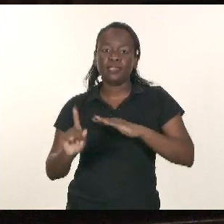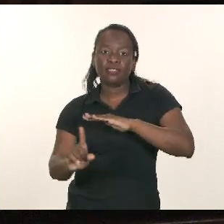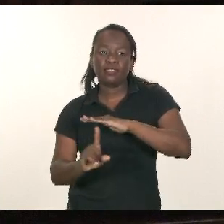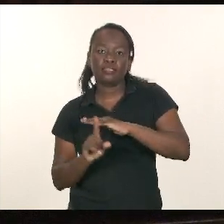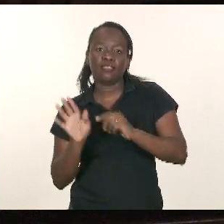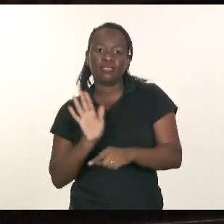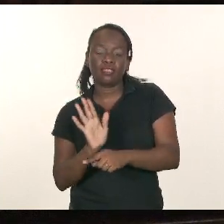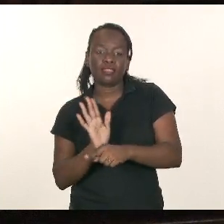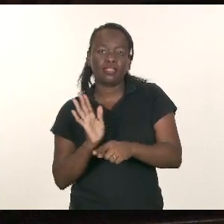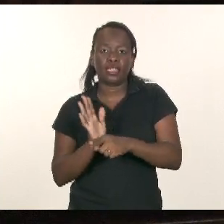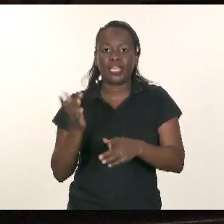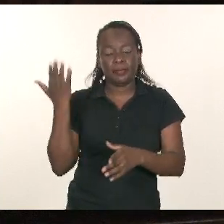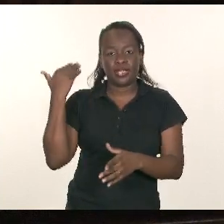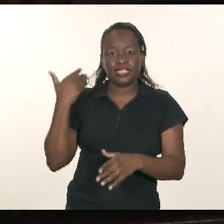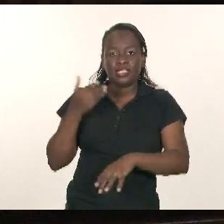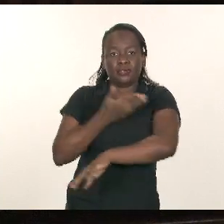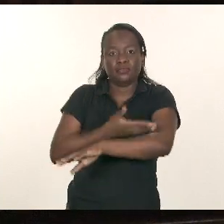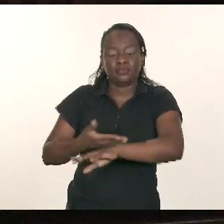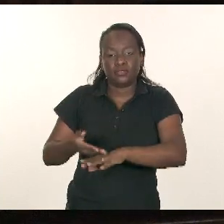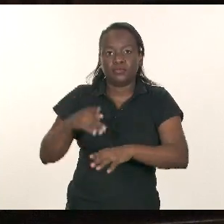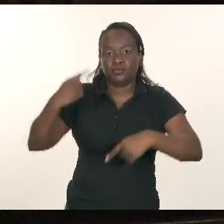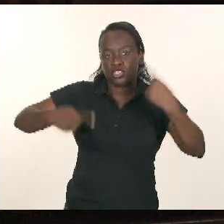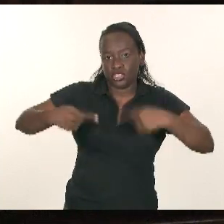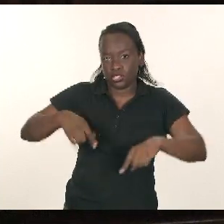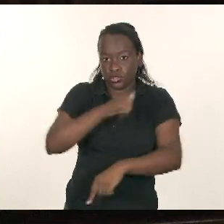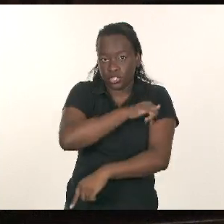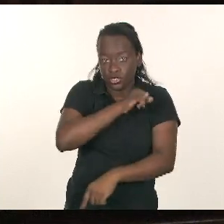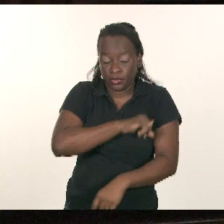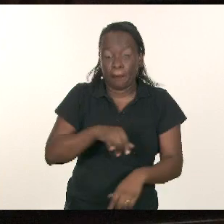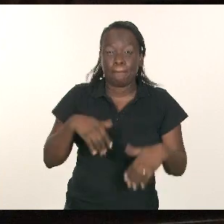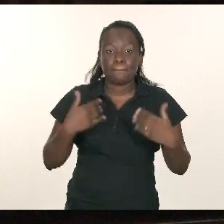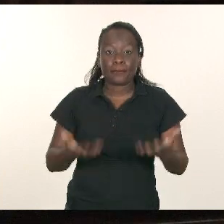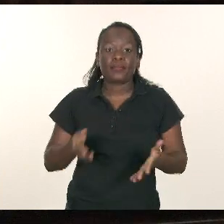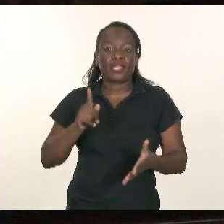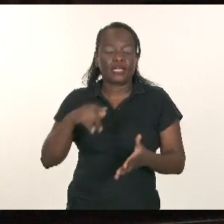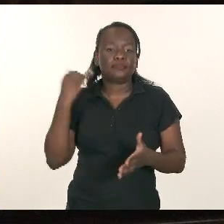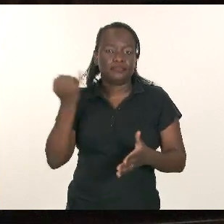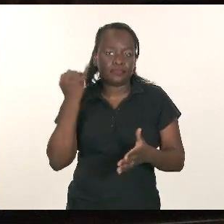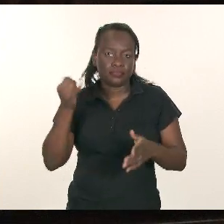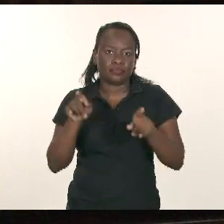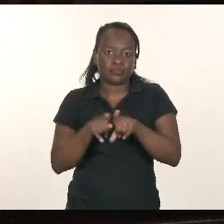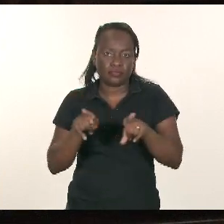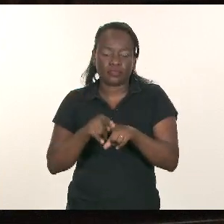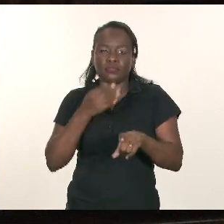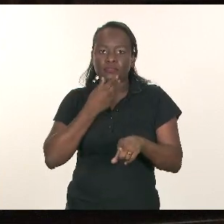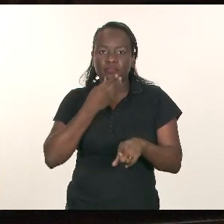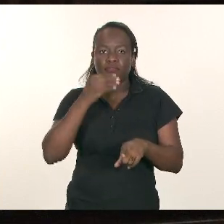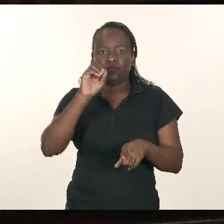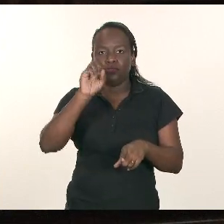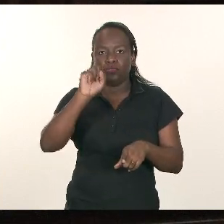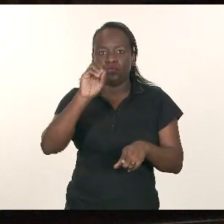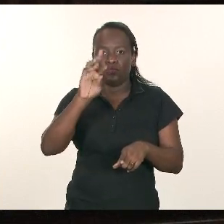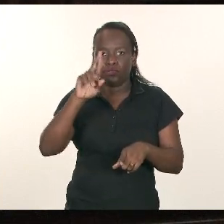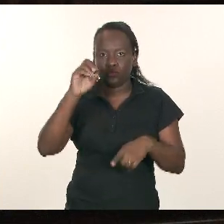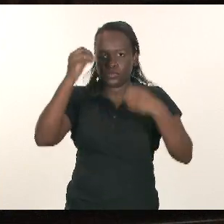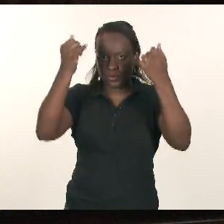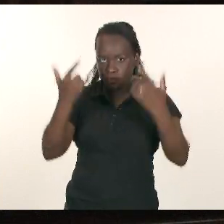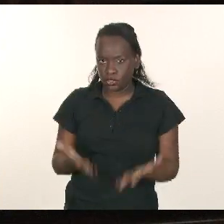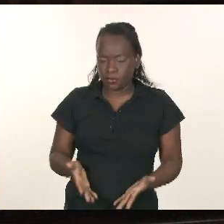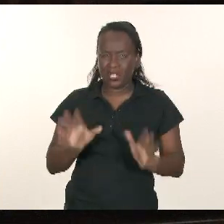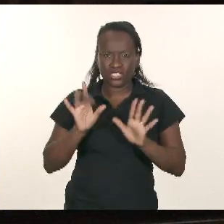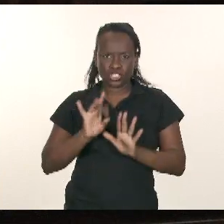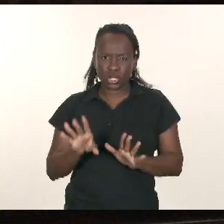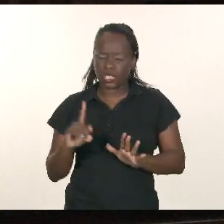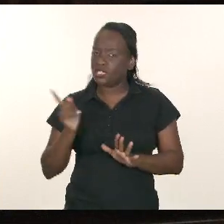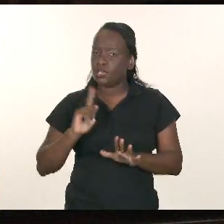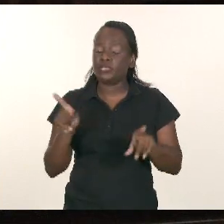que se consolidou naquele período da política do Rio de Janeiro. Enfim, então esse é um dado importante trazido por Mauro Osório. Mas não só.